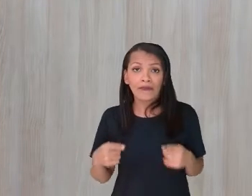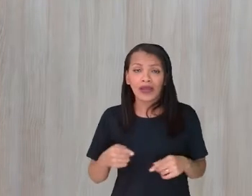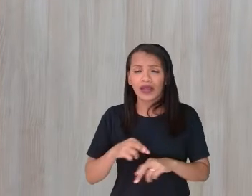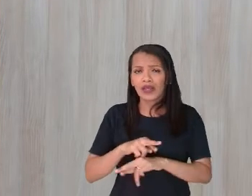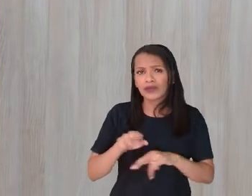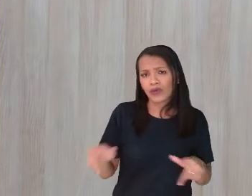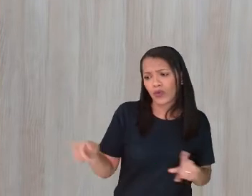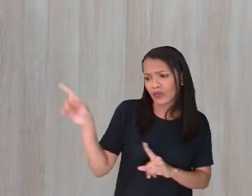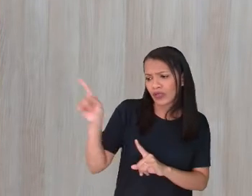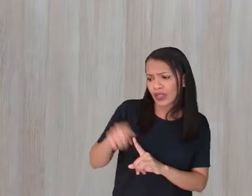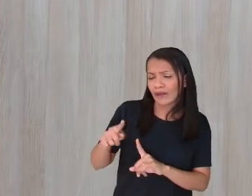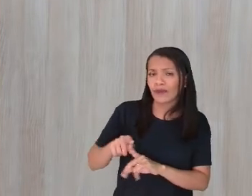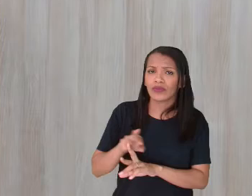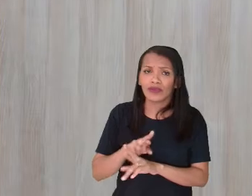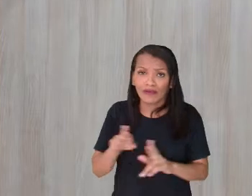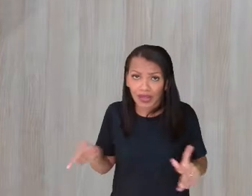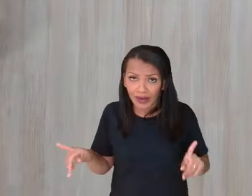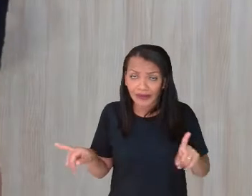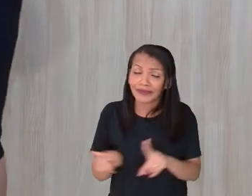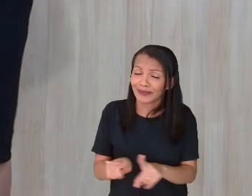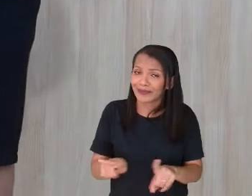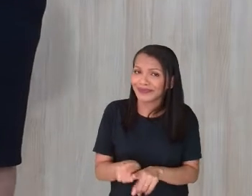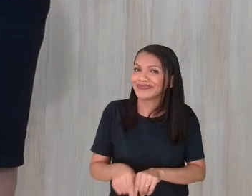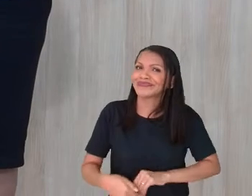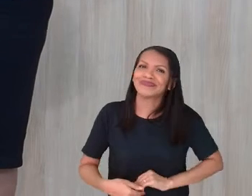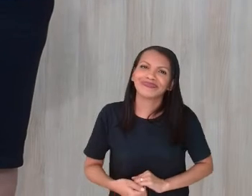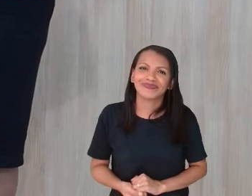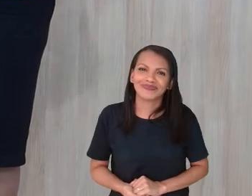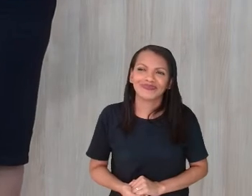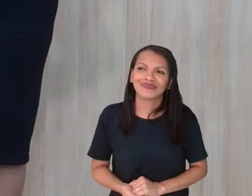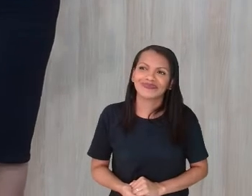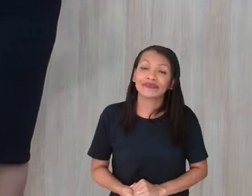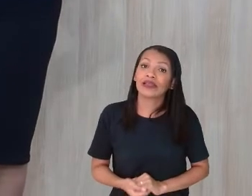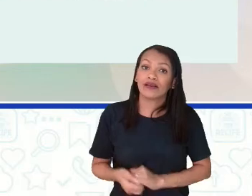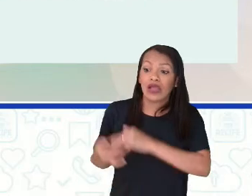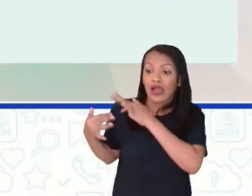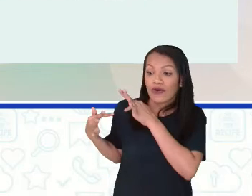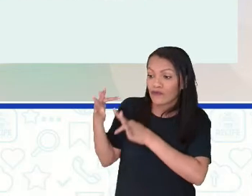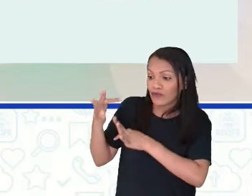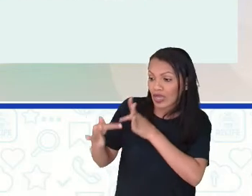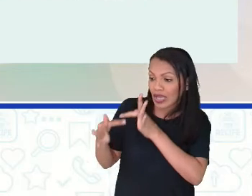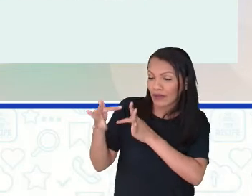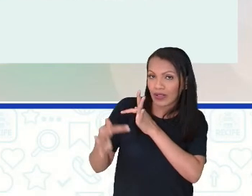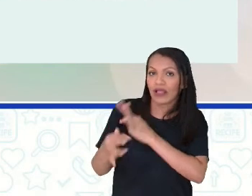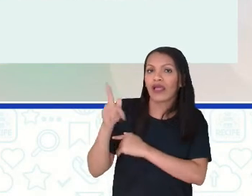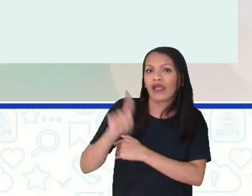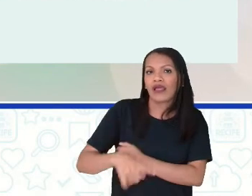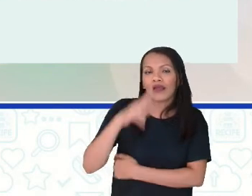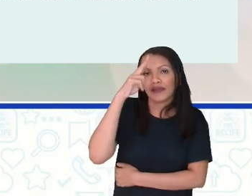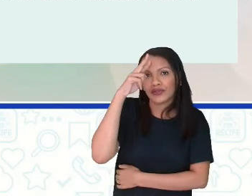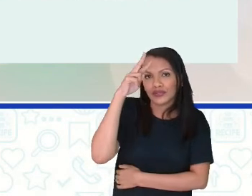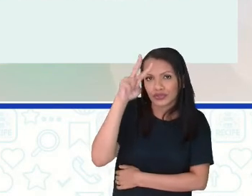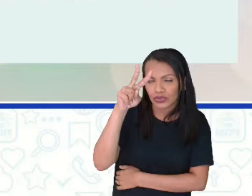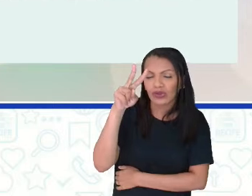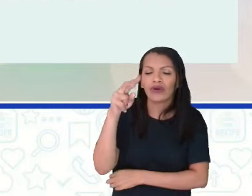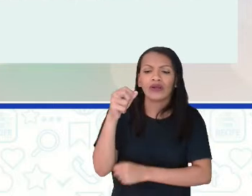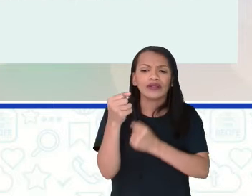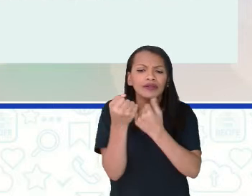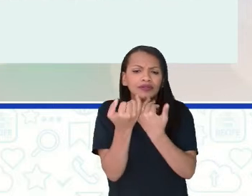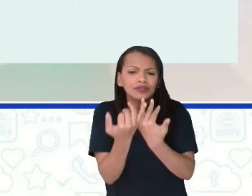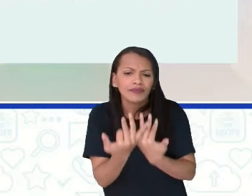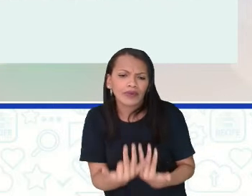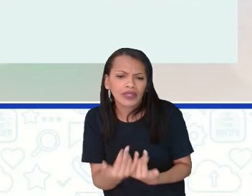distintas, as versões são diferentes. As fábulas são histórias que buscam construir